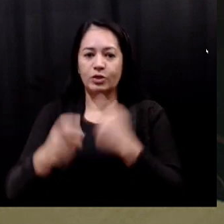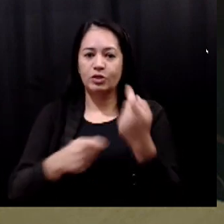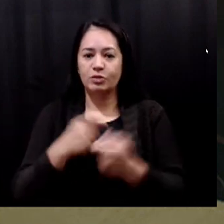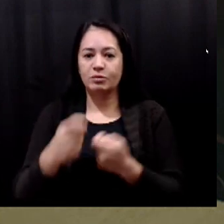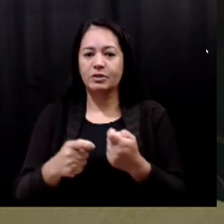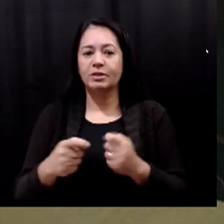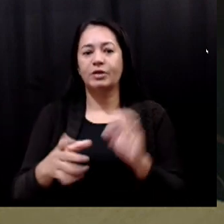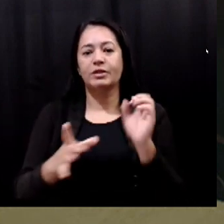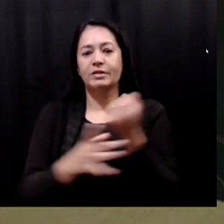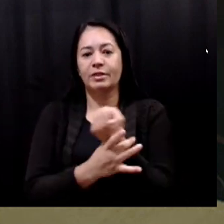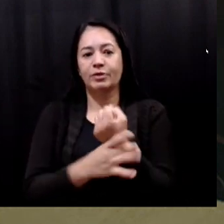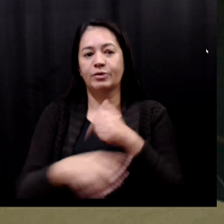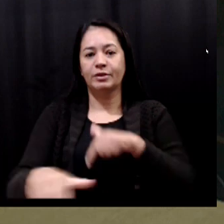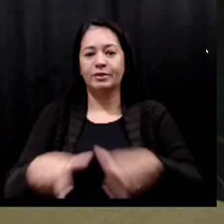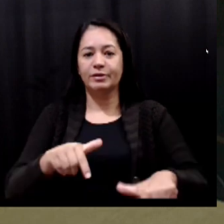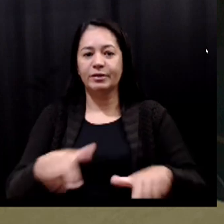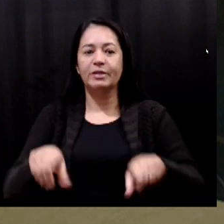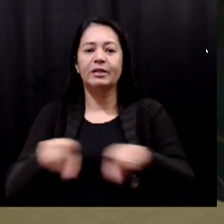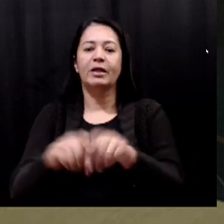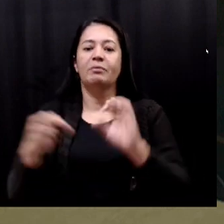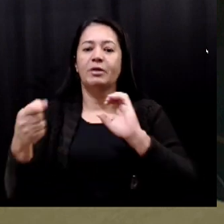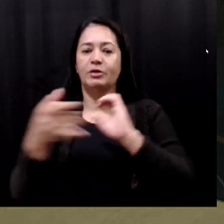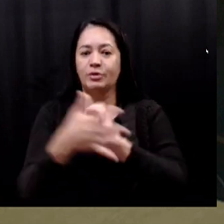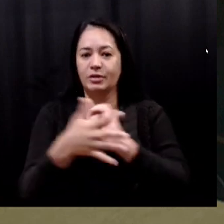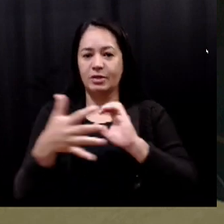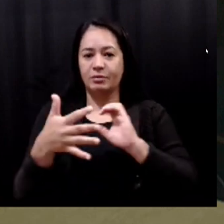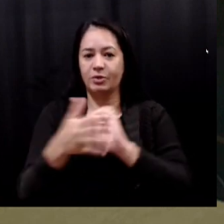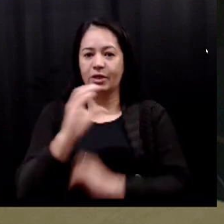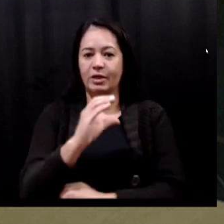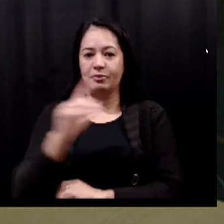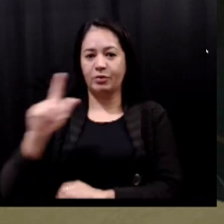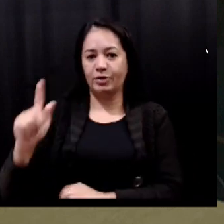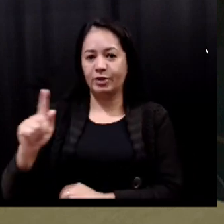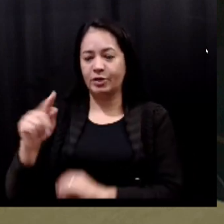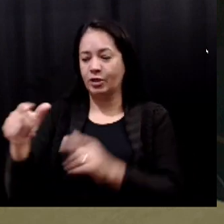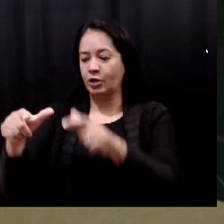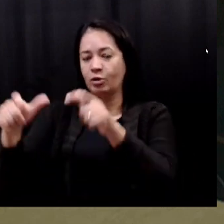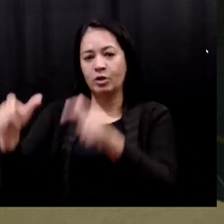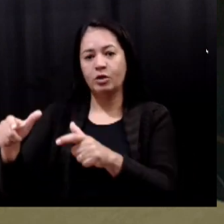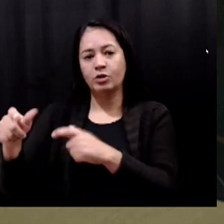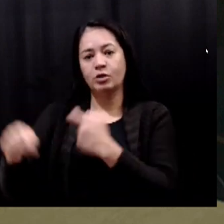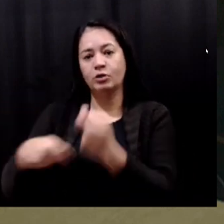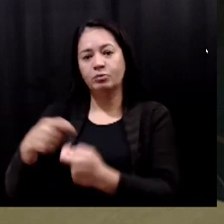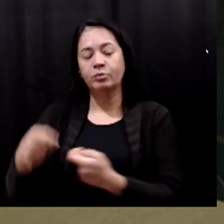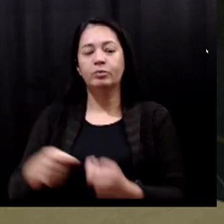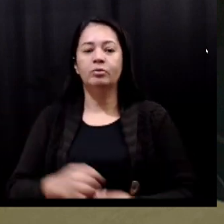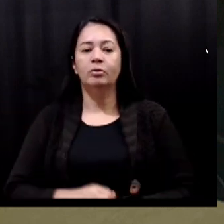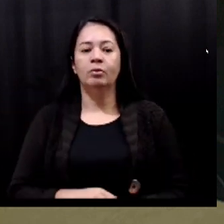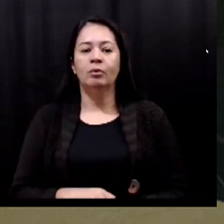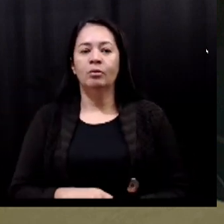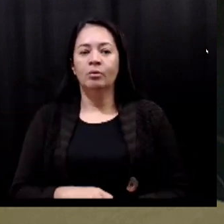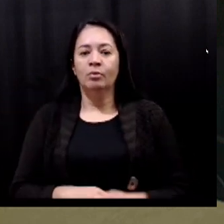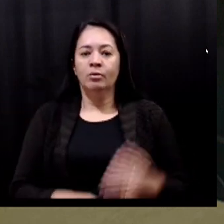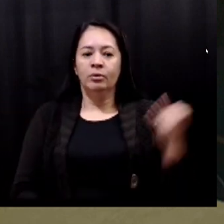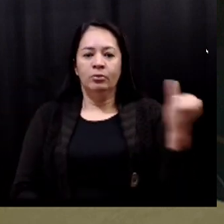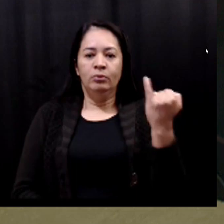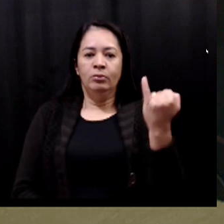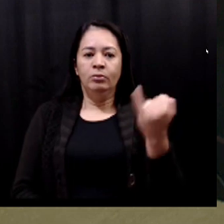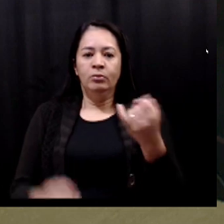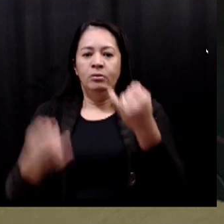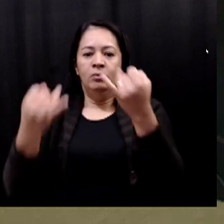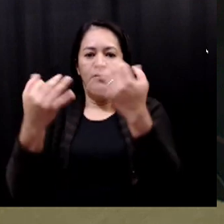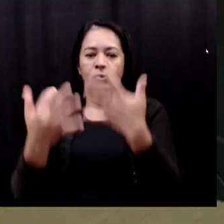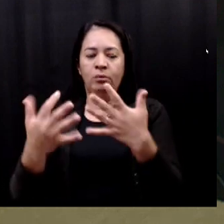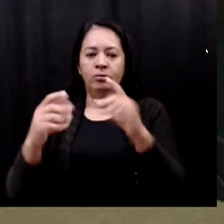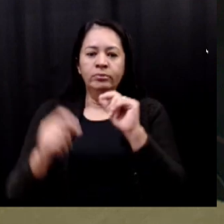do CEPROCAMP Campo Grande, que terá uma turma de administração. Importante salientar que, ao final da inscrição, será enviado